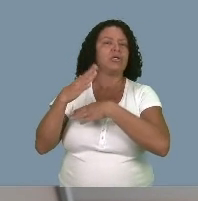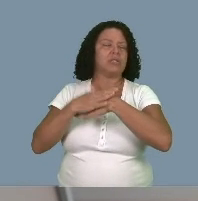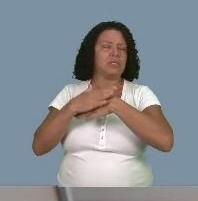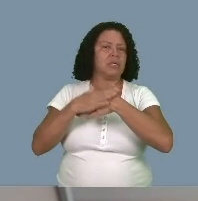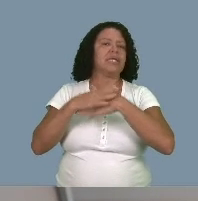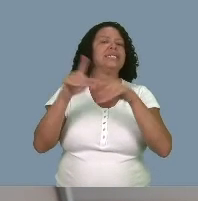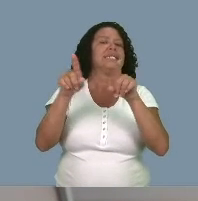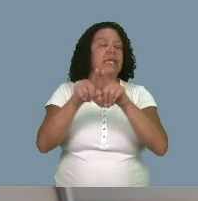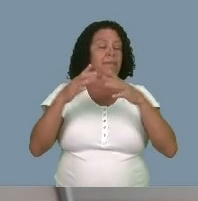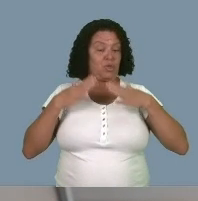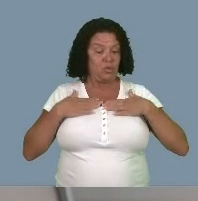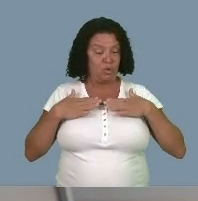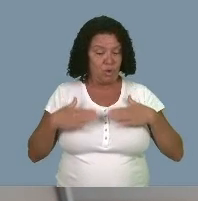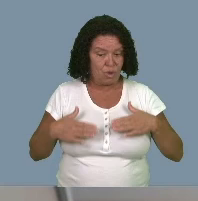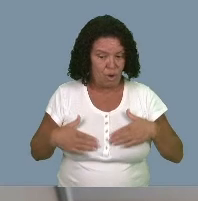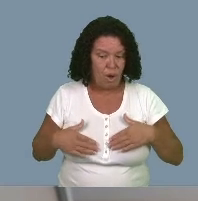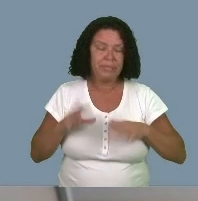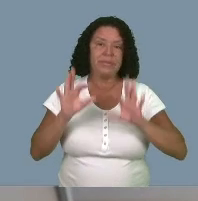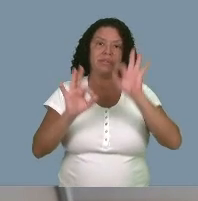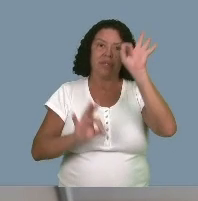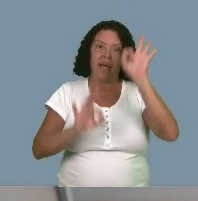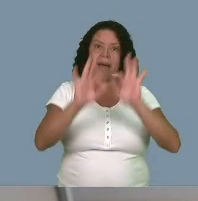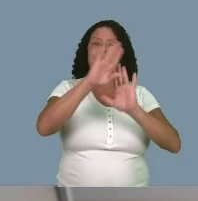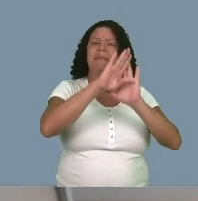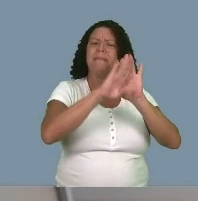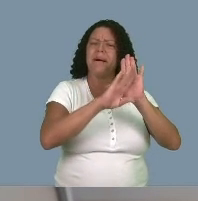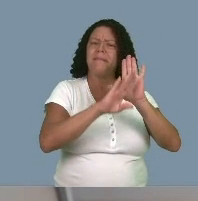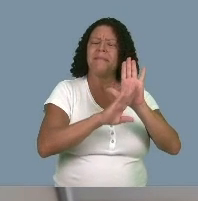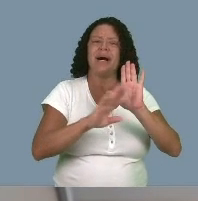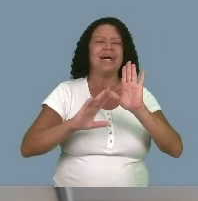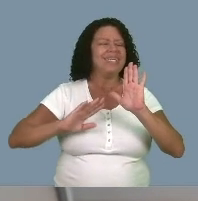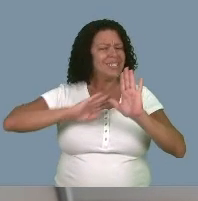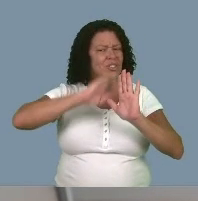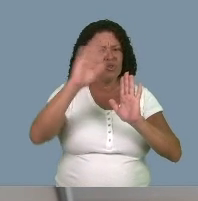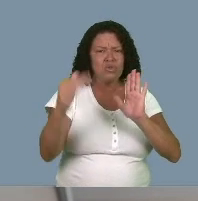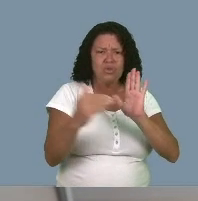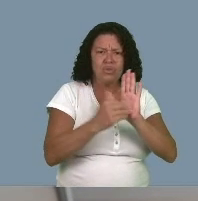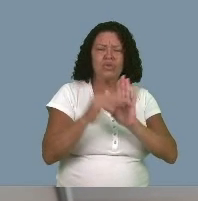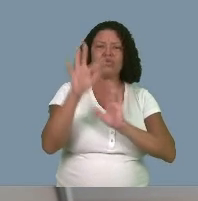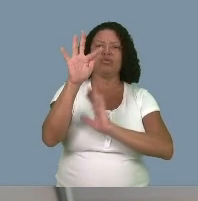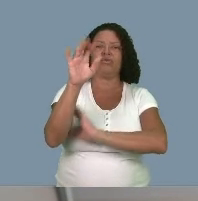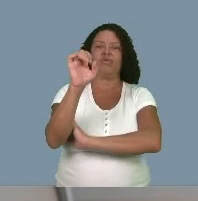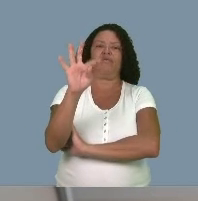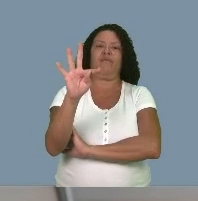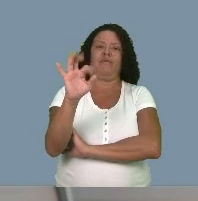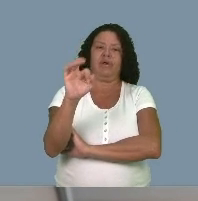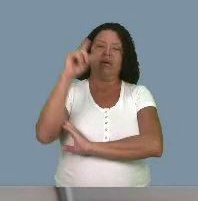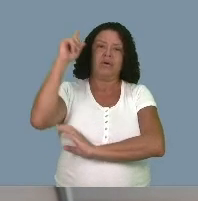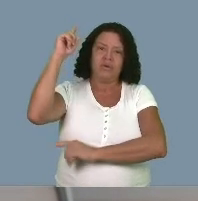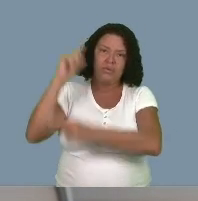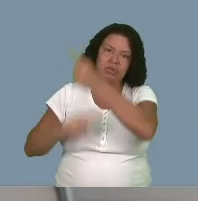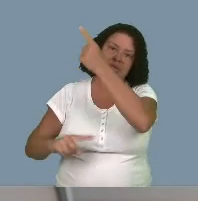corpo físico, ela está programada considerando todos os fatores inerentes à nossa jornada